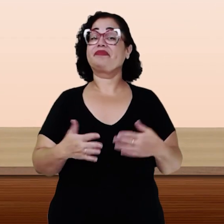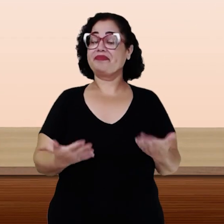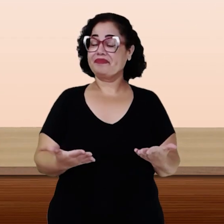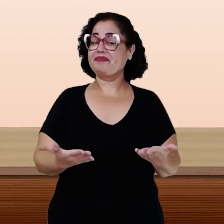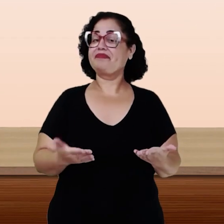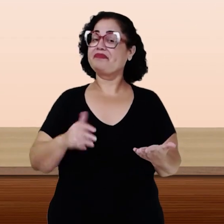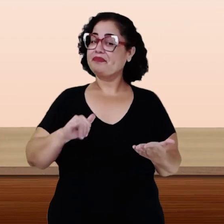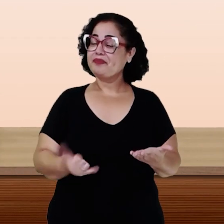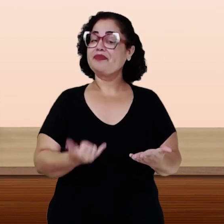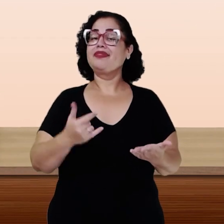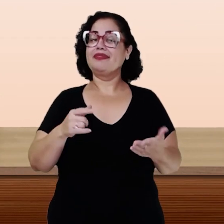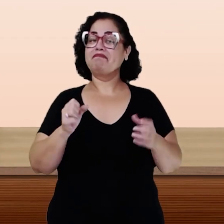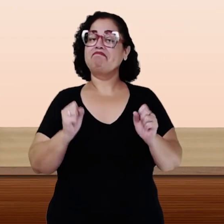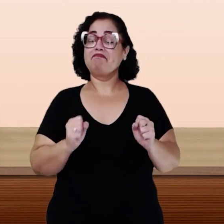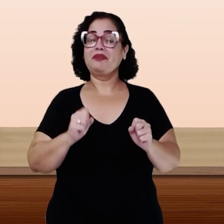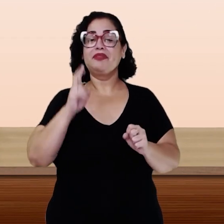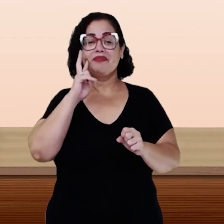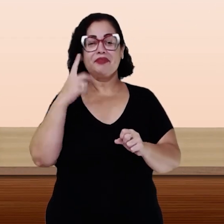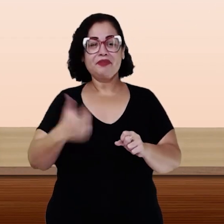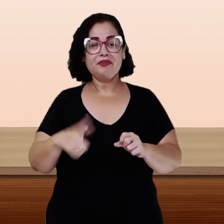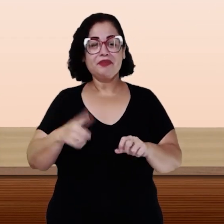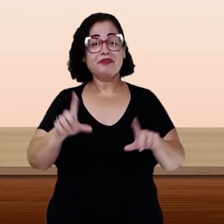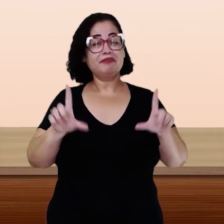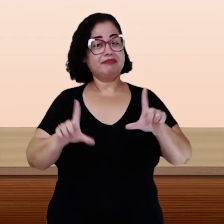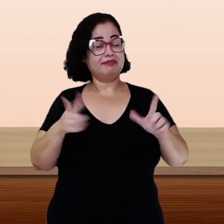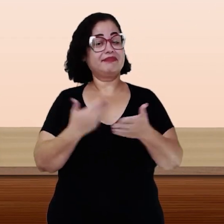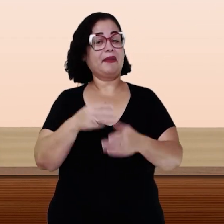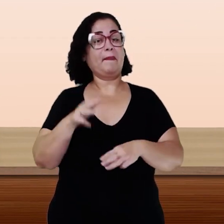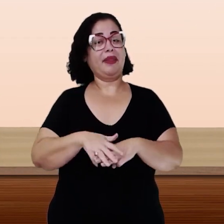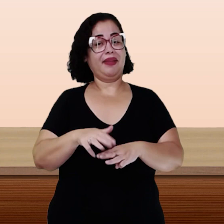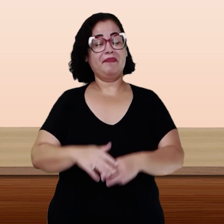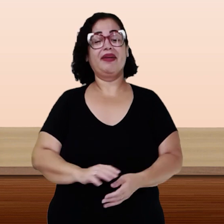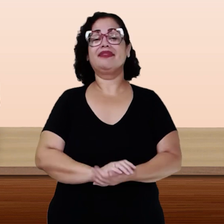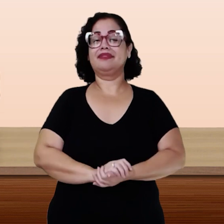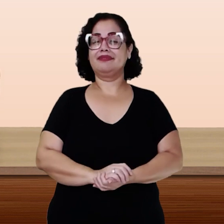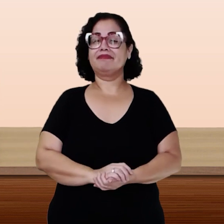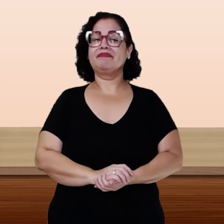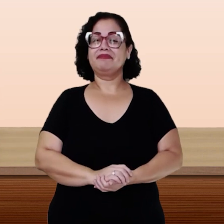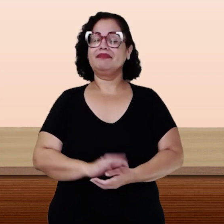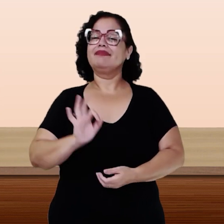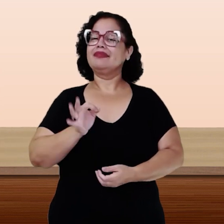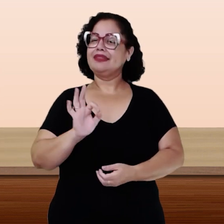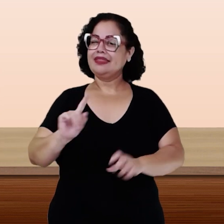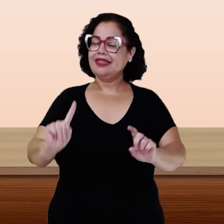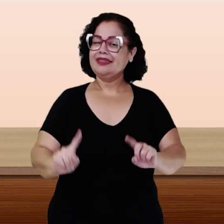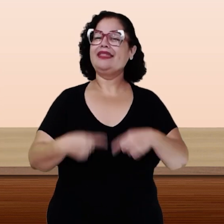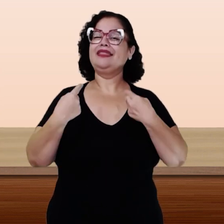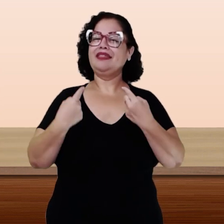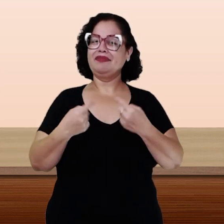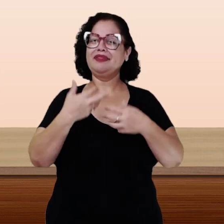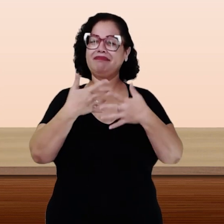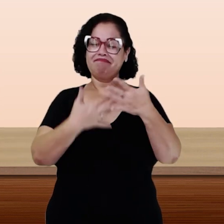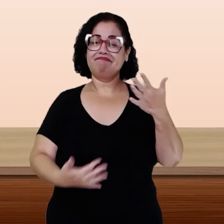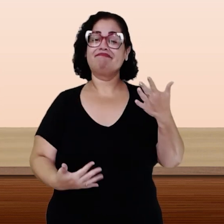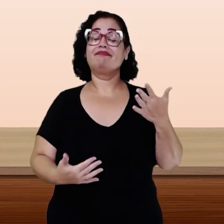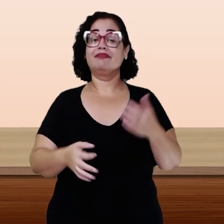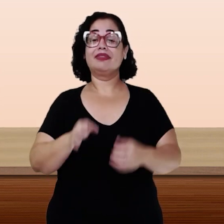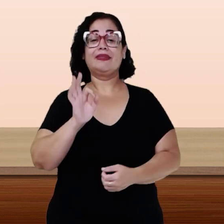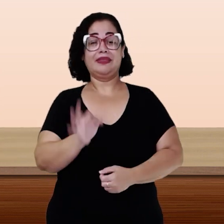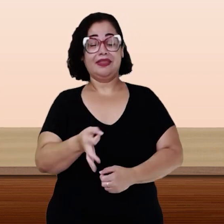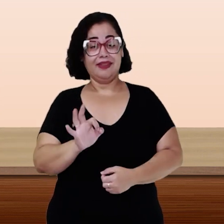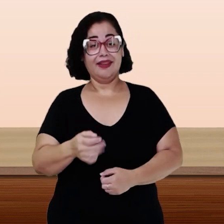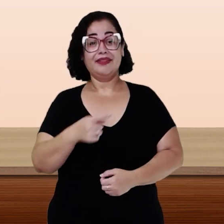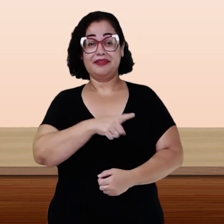Ainda bem que podemos ver e rever essas aulas de matemática, porque eu vou te contar. É bem desafiador esse componente. Amigo, eu